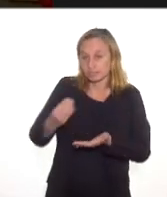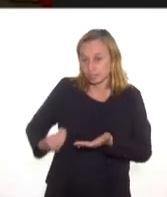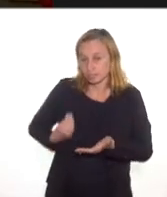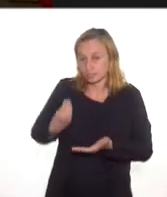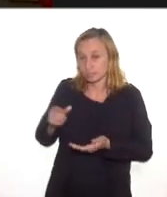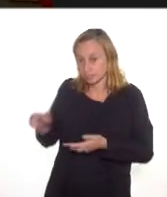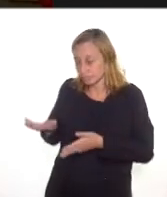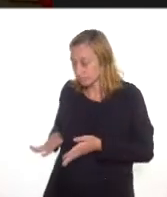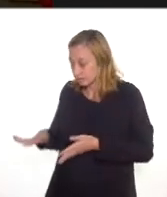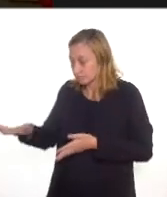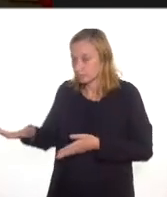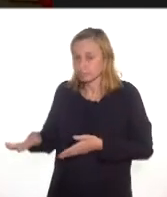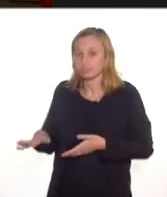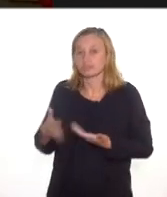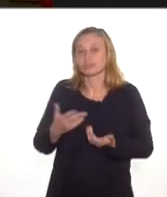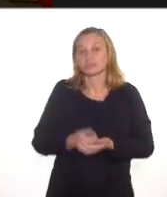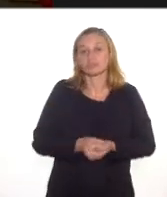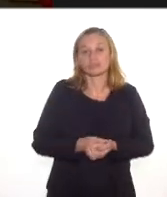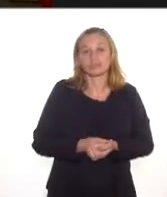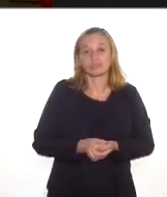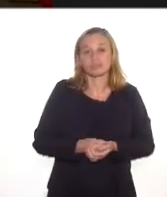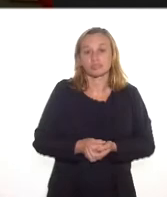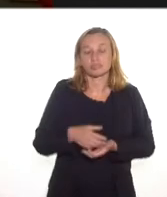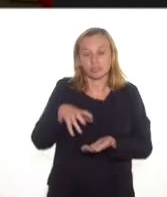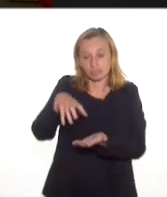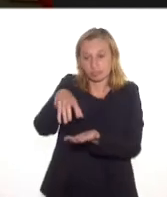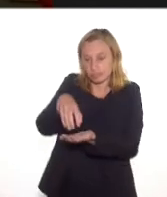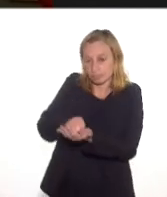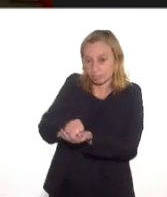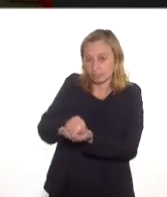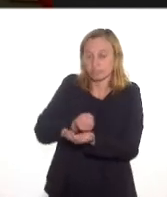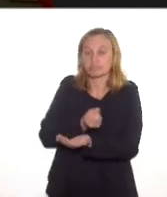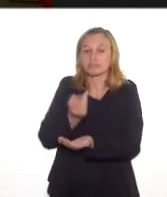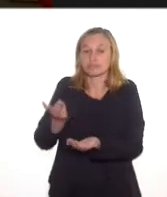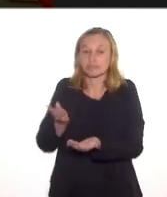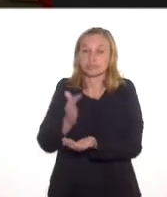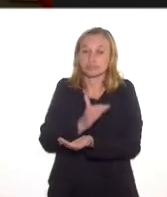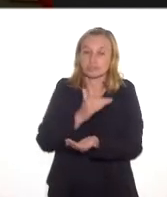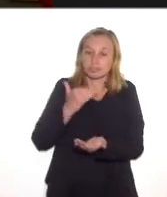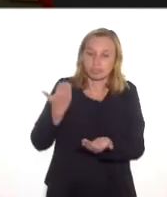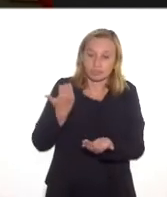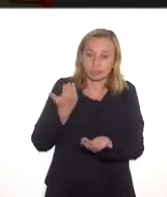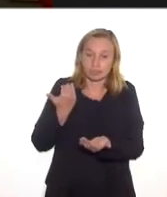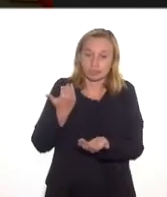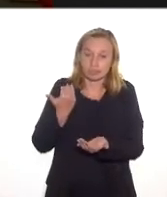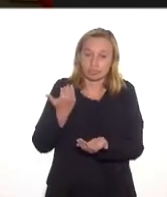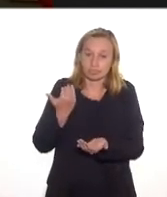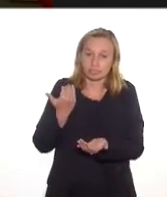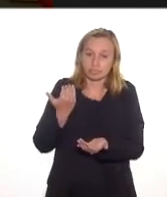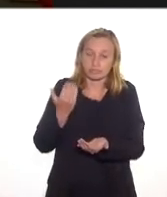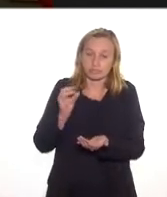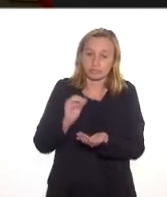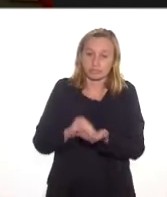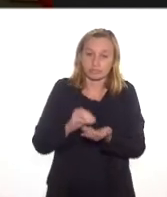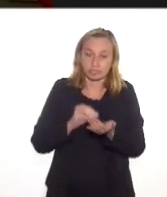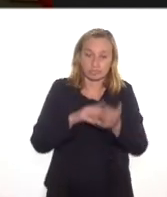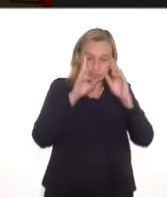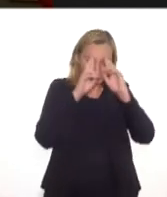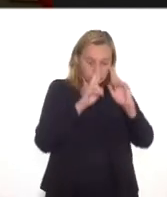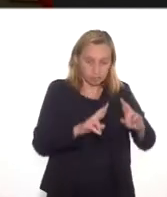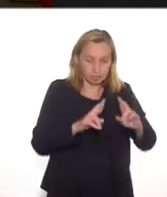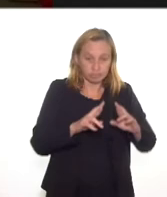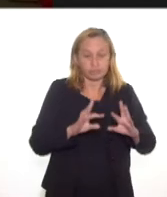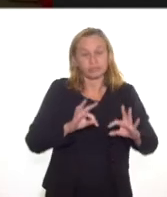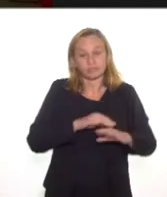daquela comunidade. Então, fica aqui o registro do quanto essa chacina diz respeito a todas